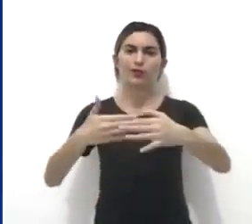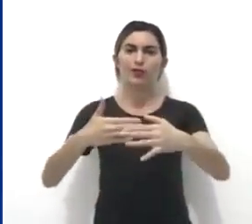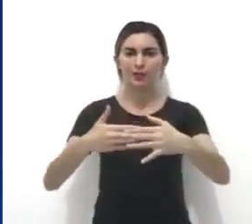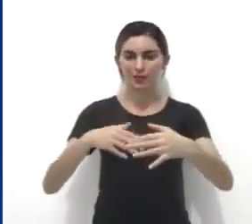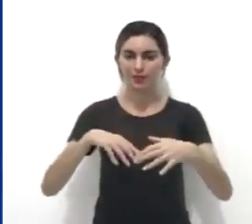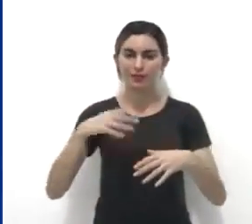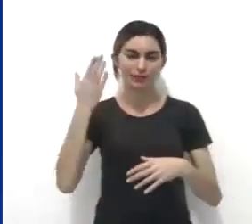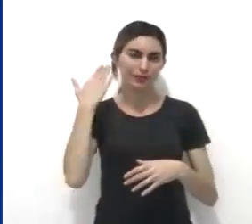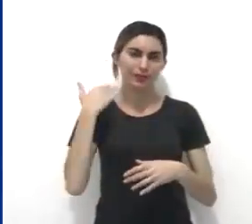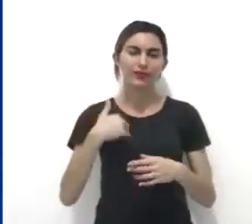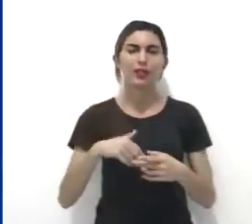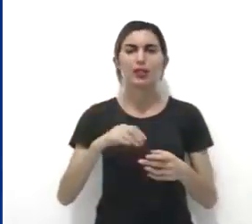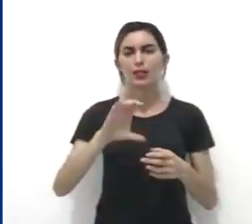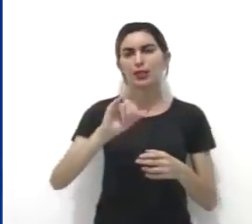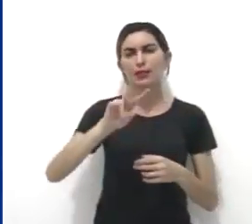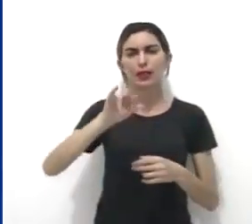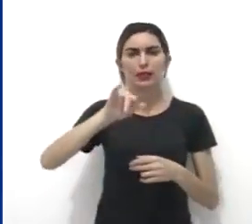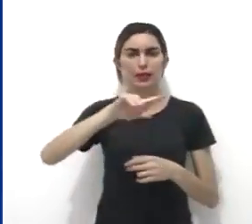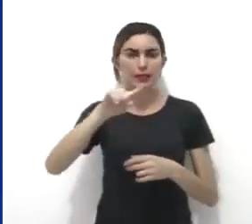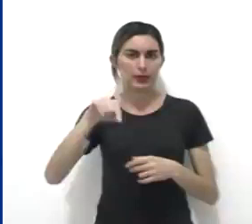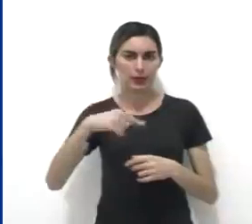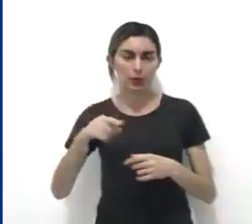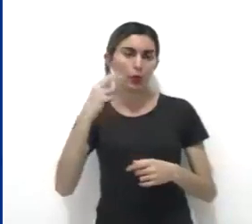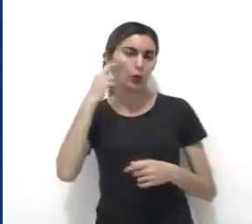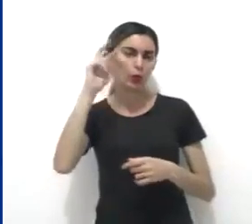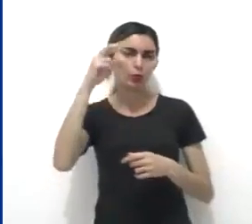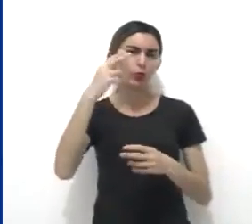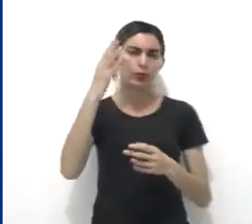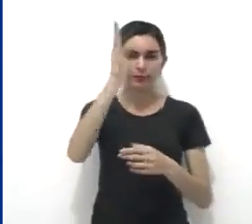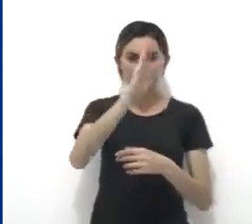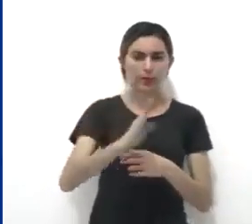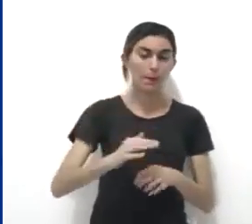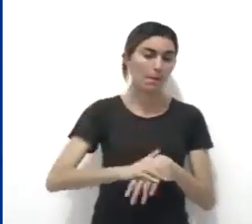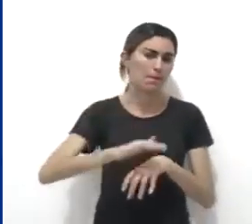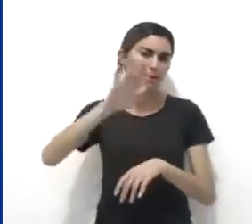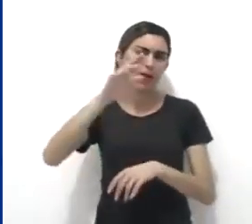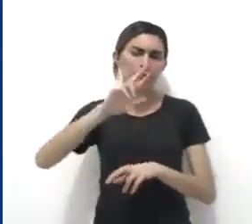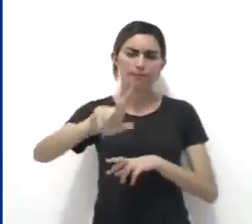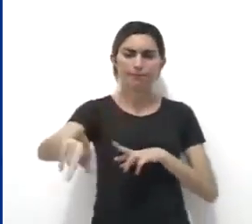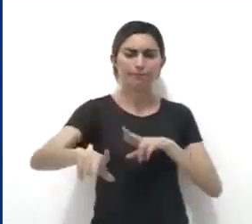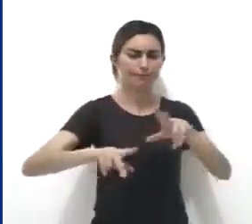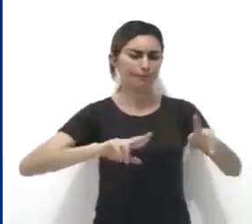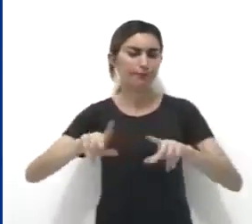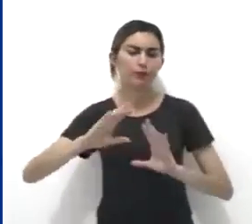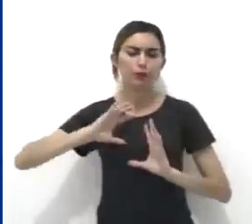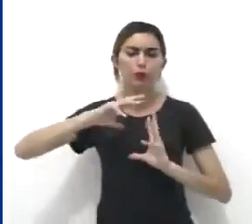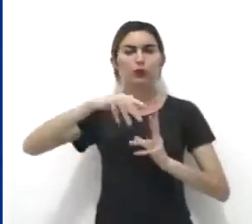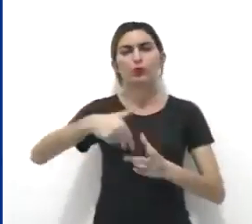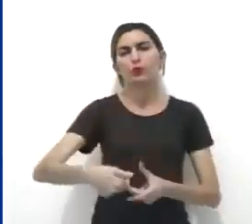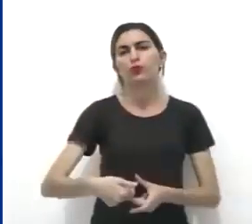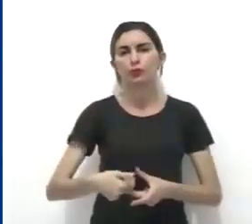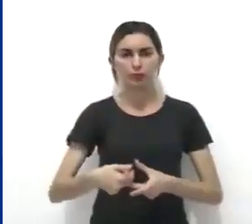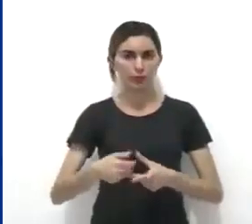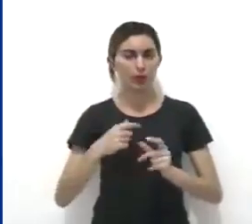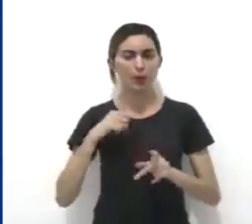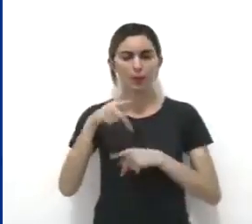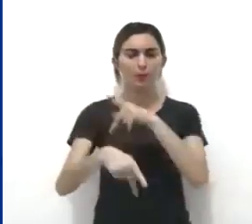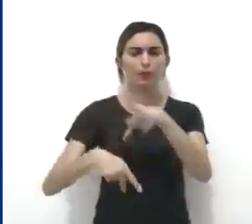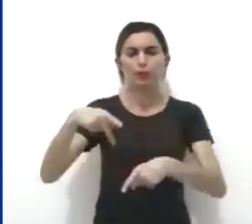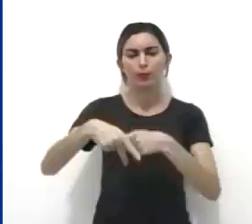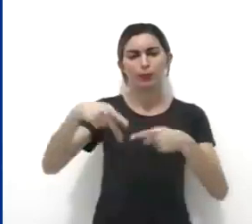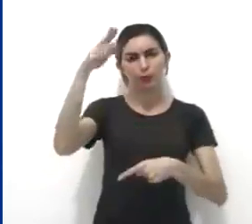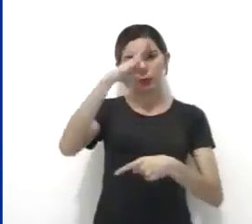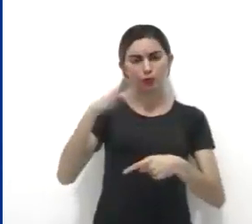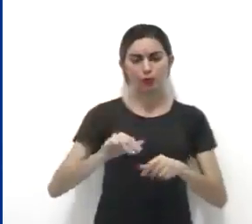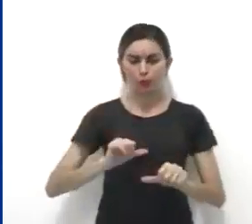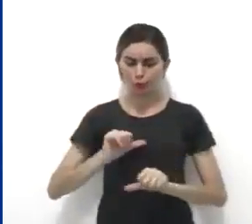de colonização e civilização. A cultura brasileira é uma das mais diversificadas do mundo. A